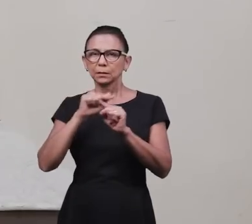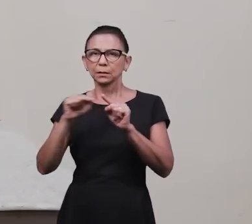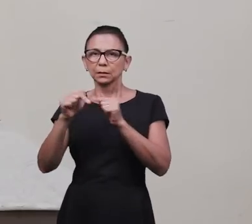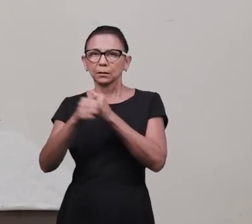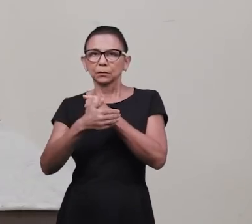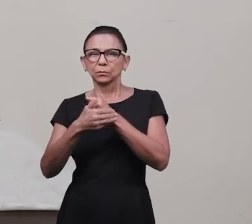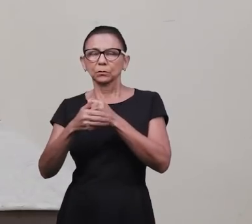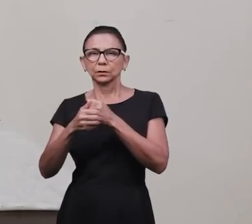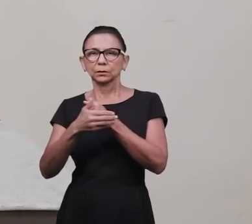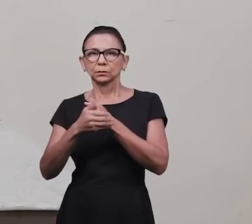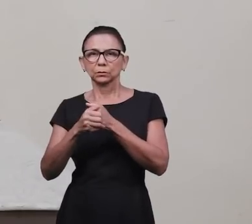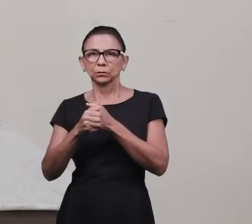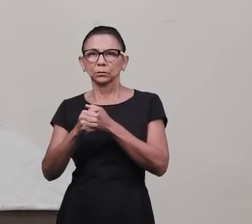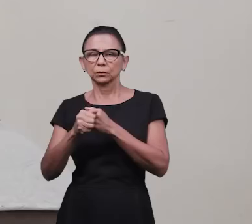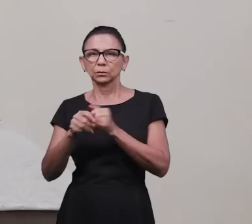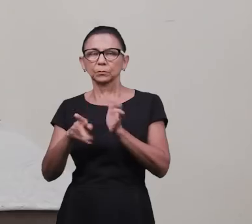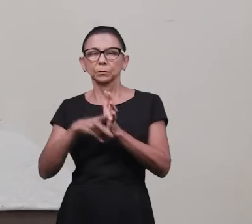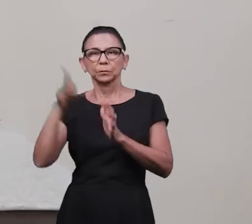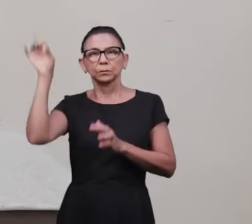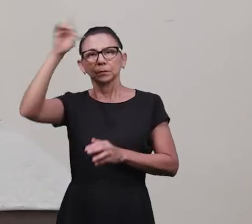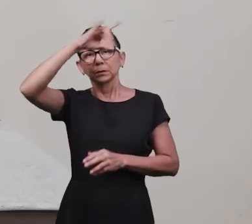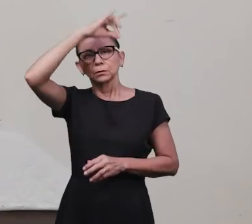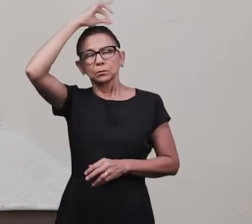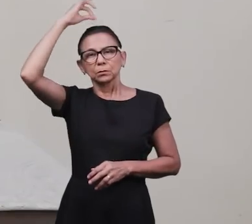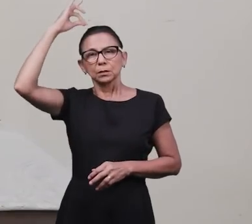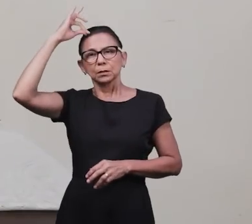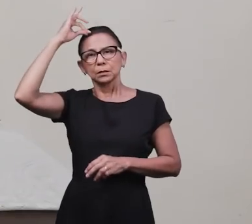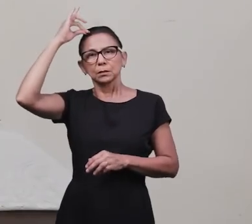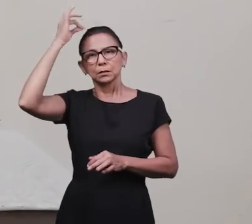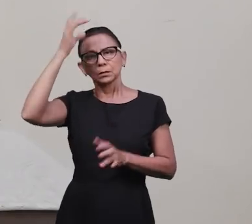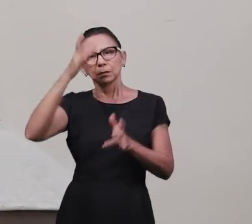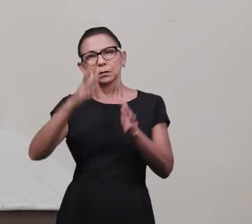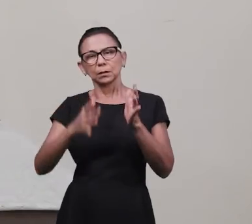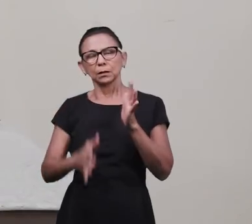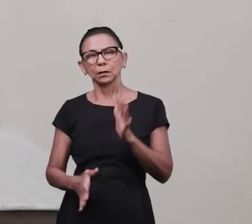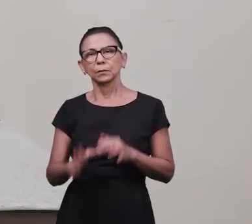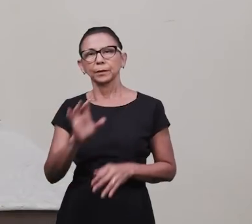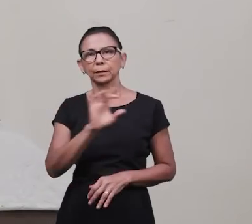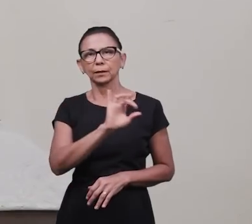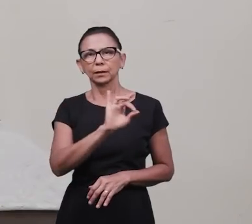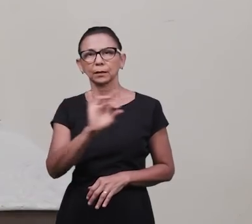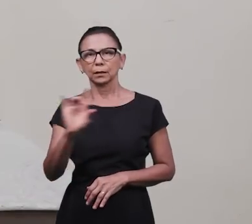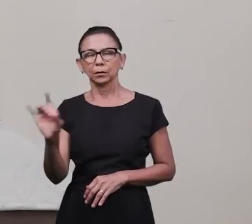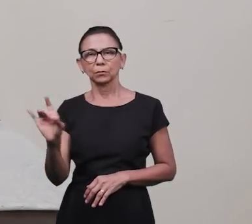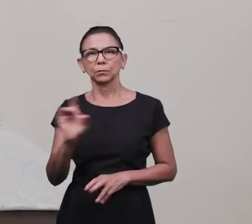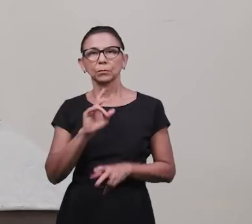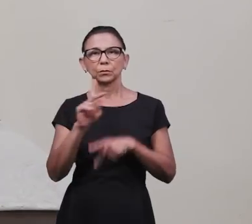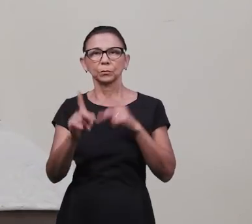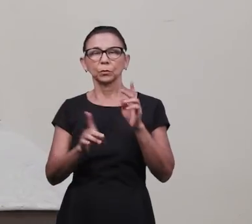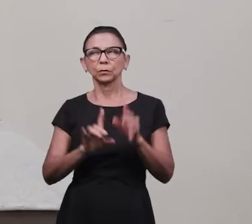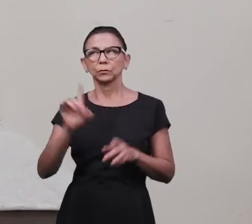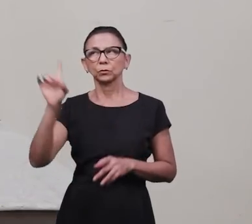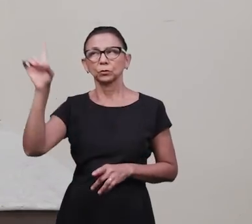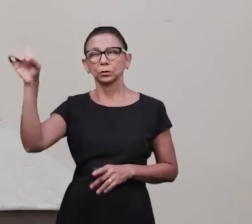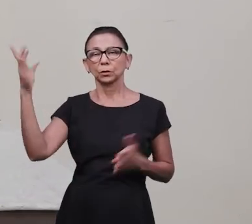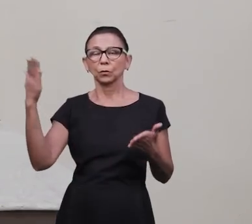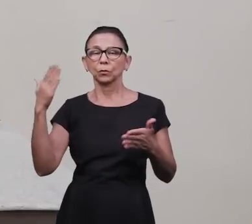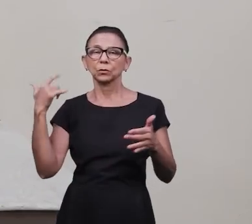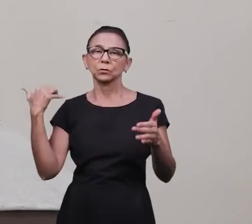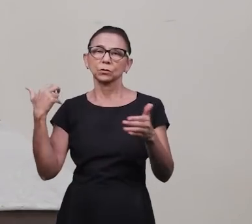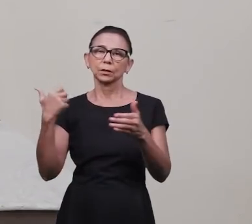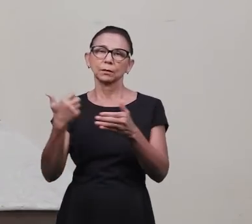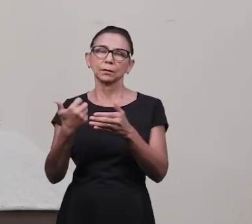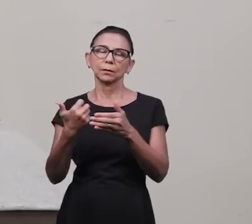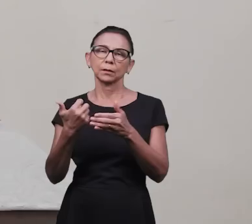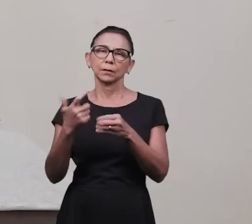santas, doces e benditas consolações do Espírito Santo de Deus repouse, irmão, sobre vós e sobre todo o povo de Deus sobre a terra,